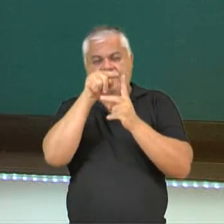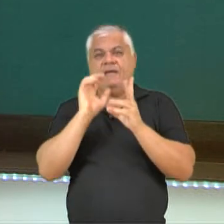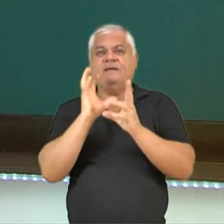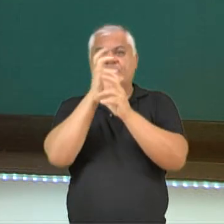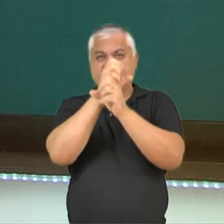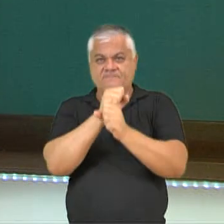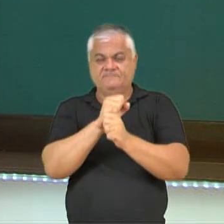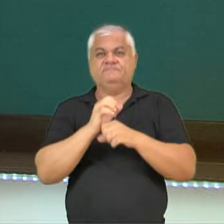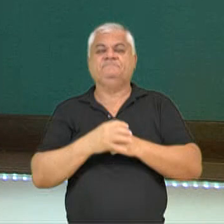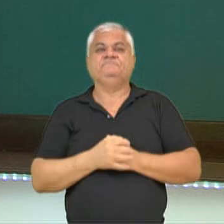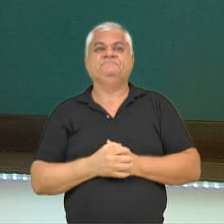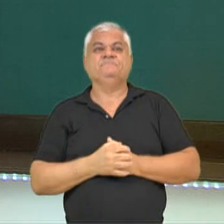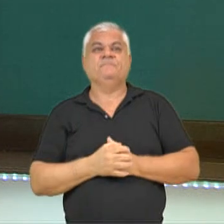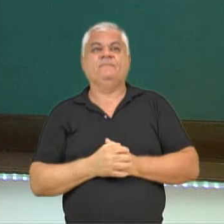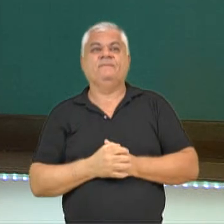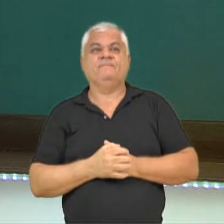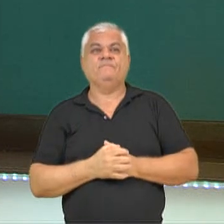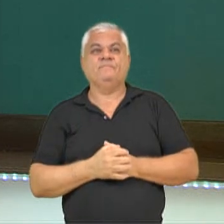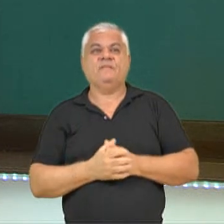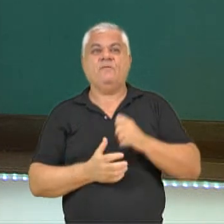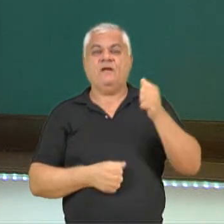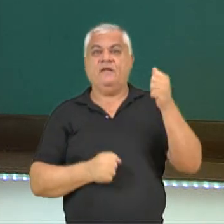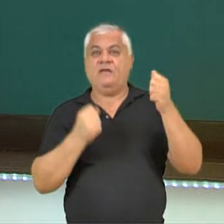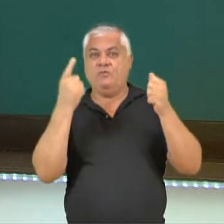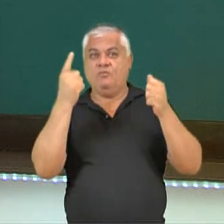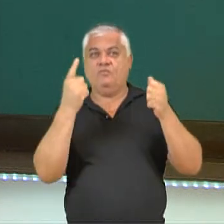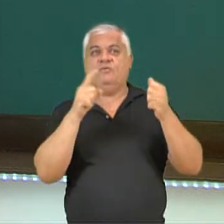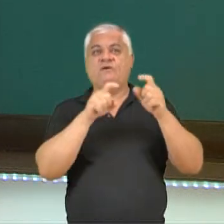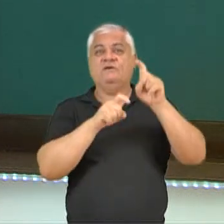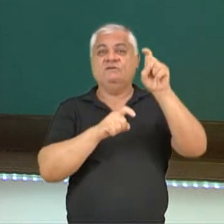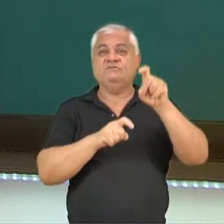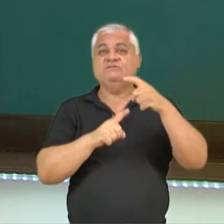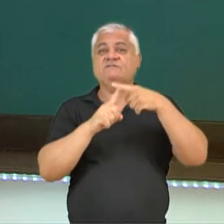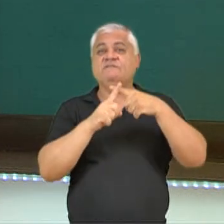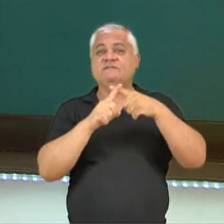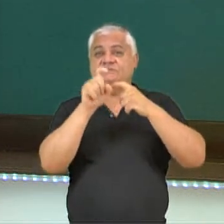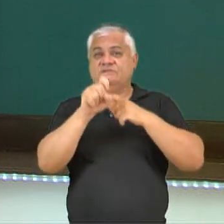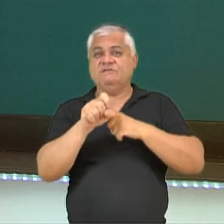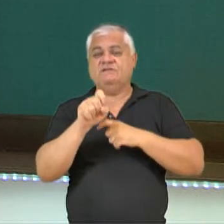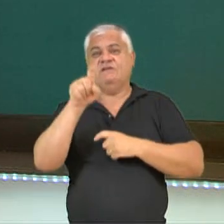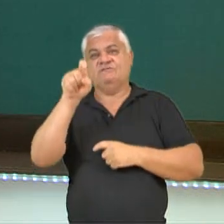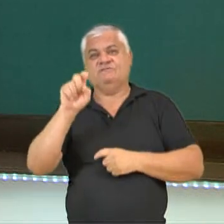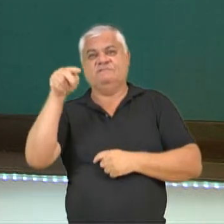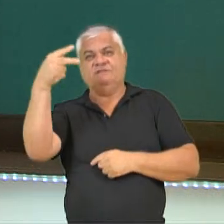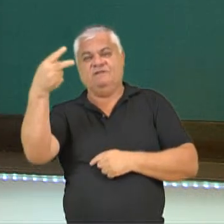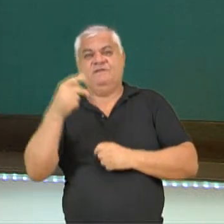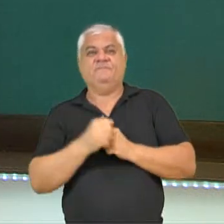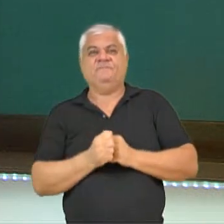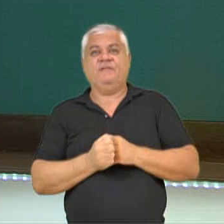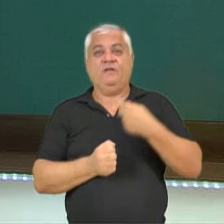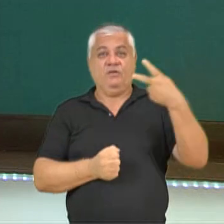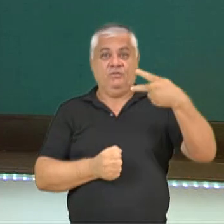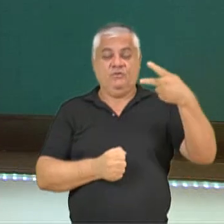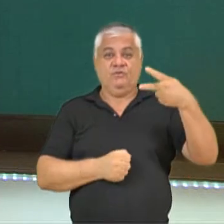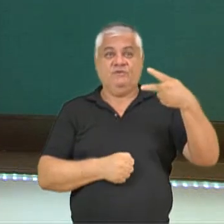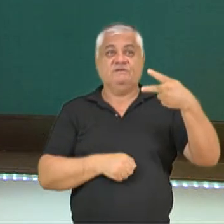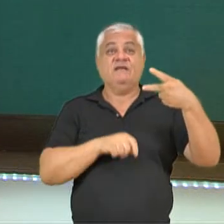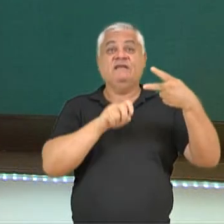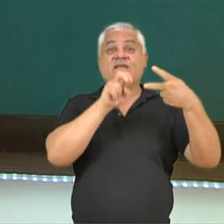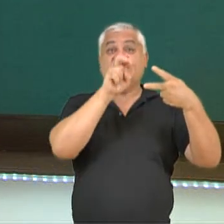medida é a mesma, tá bom? Então, ó, área 1, x vezes x, x ao quadrado. A área 2 é 5 vezes